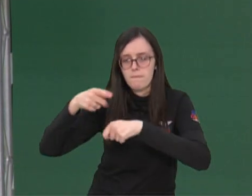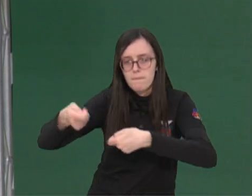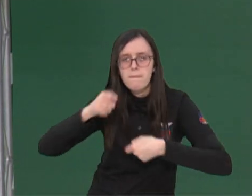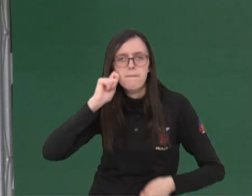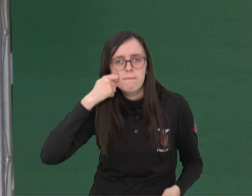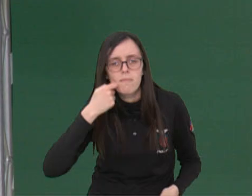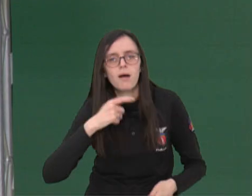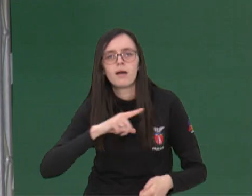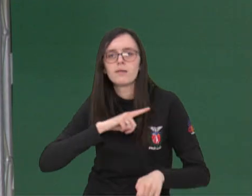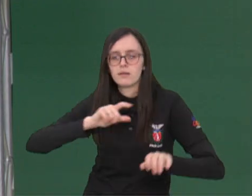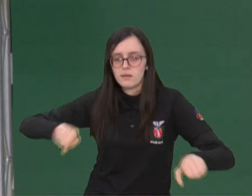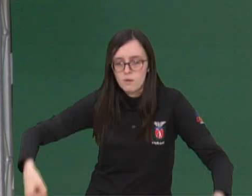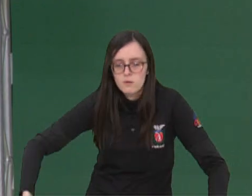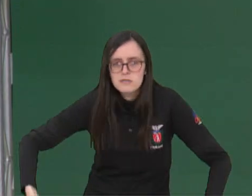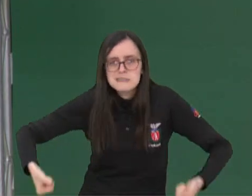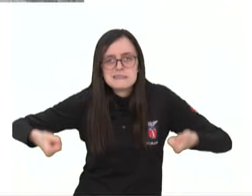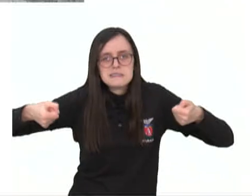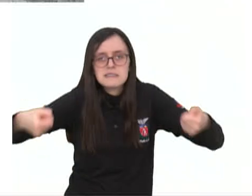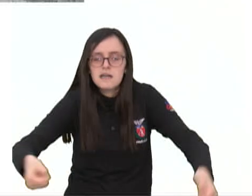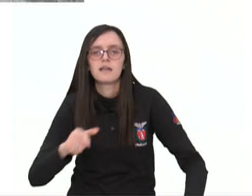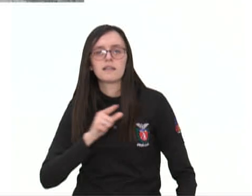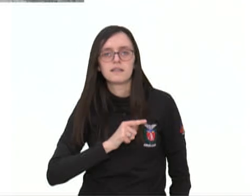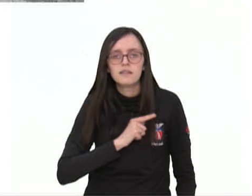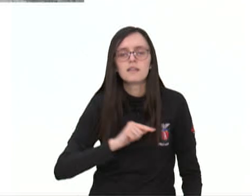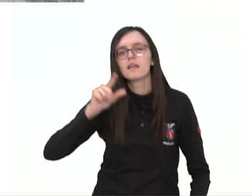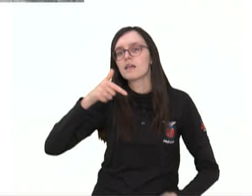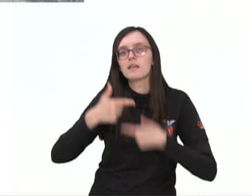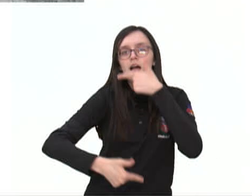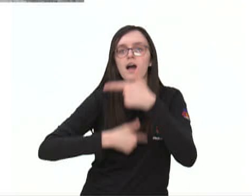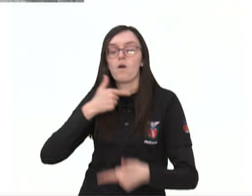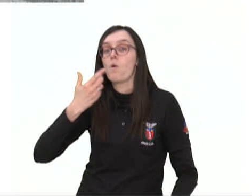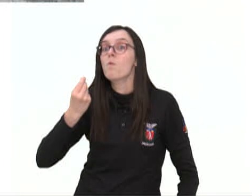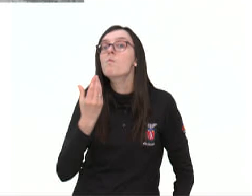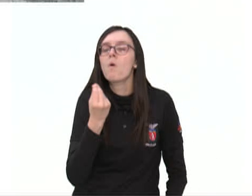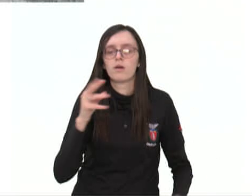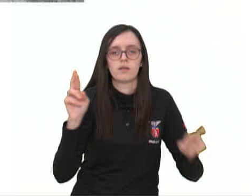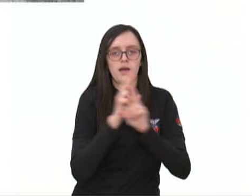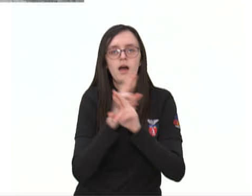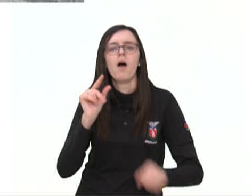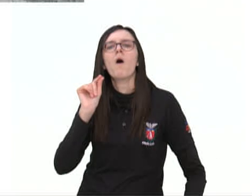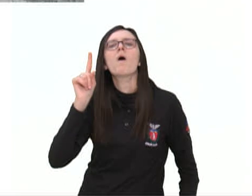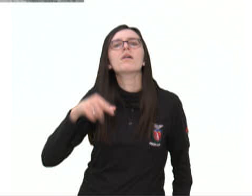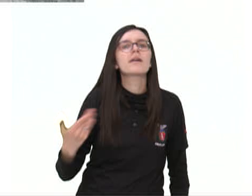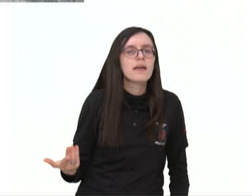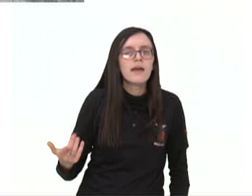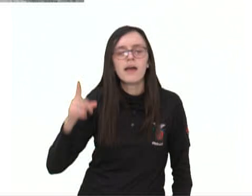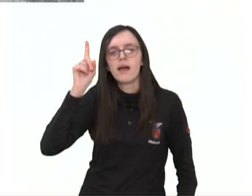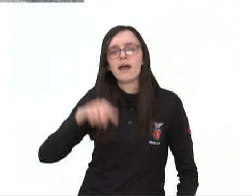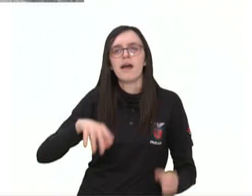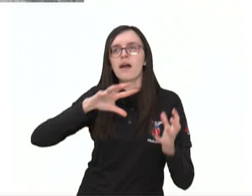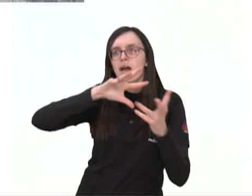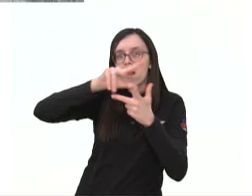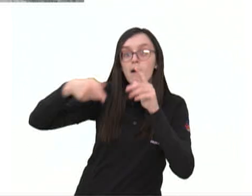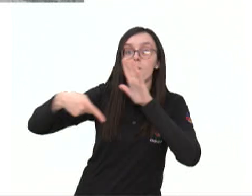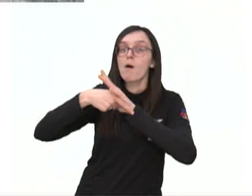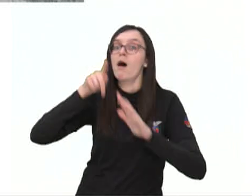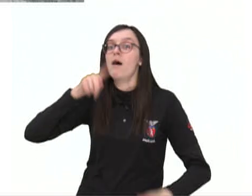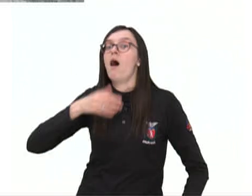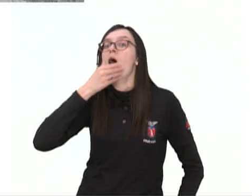puxando sacos com cargas, com pesos, funções muito ligadas até então ao universo